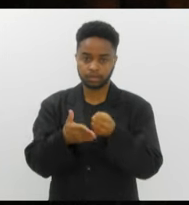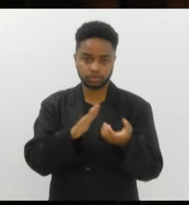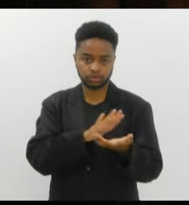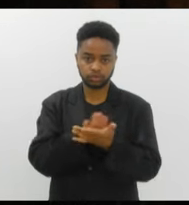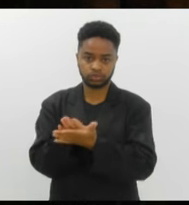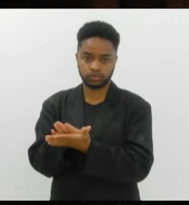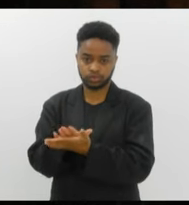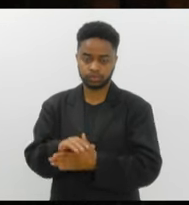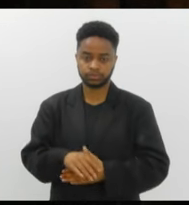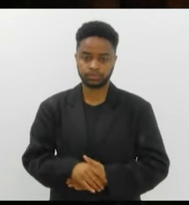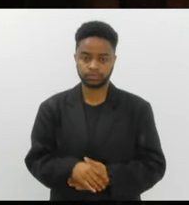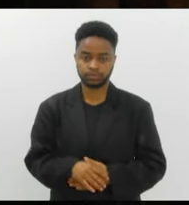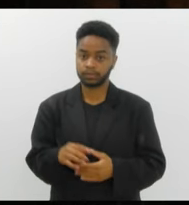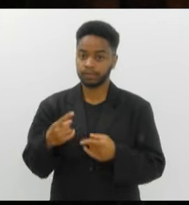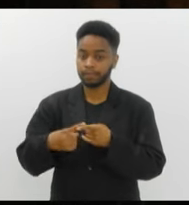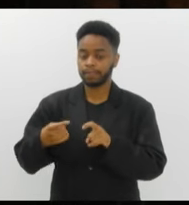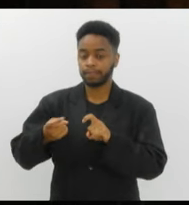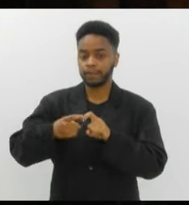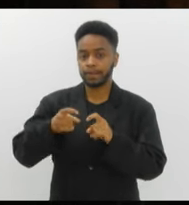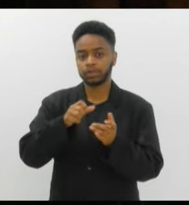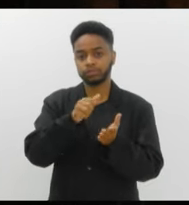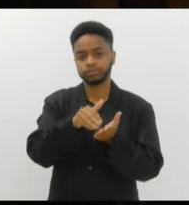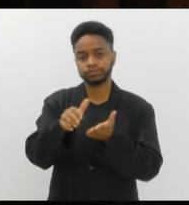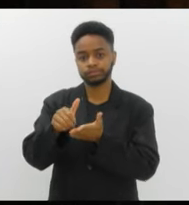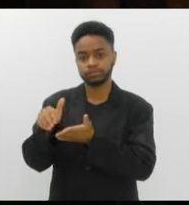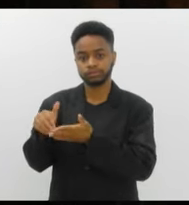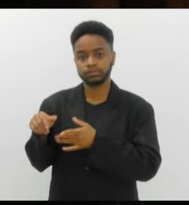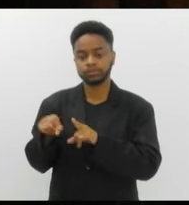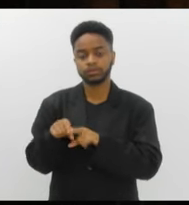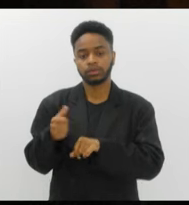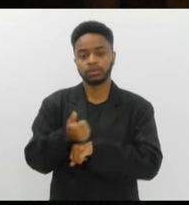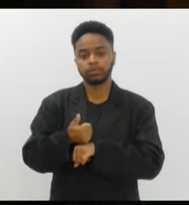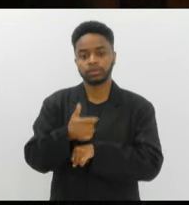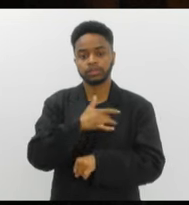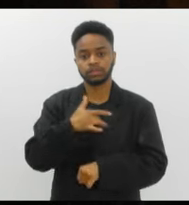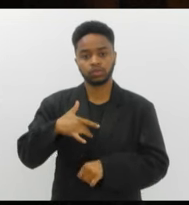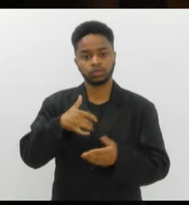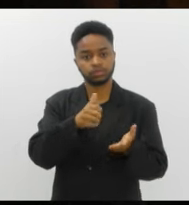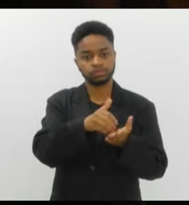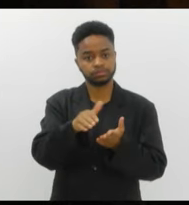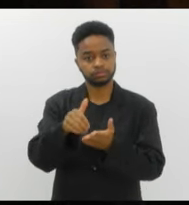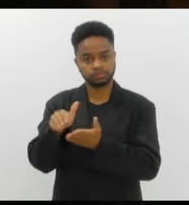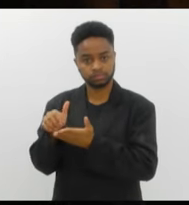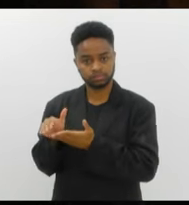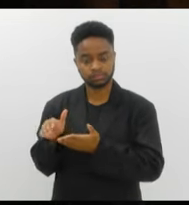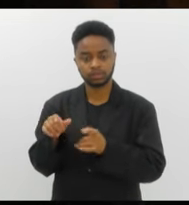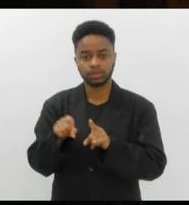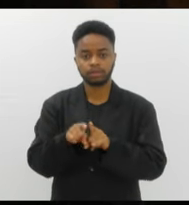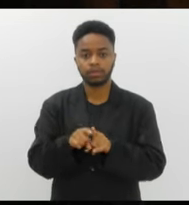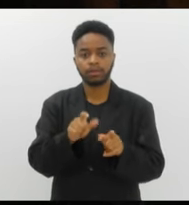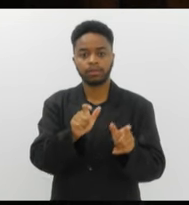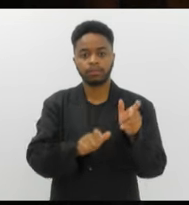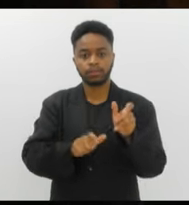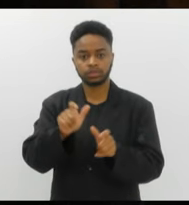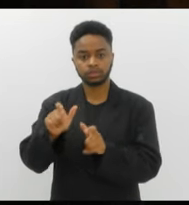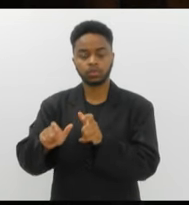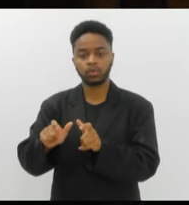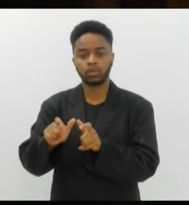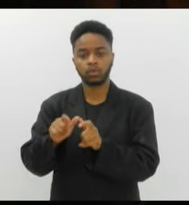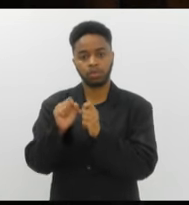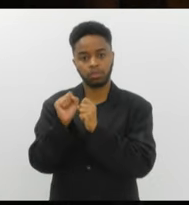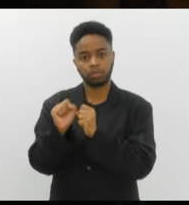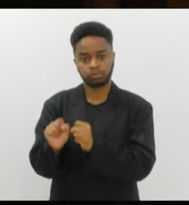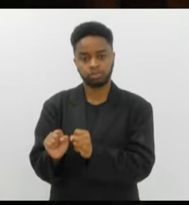destruído. Os médicos foram demitidos, os profissionais de saúde foram demitidos, as pessoas que podiam